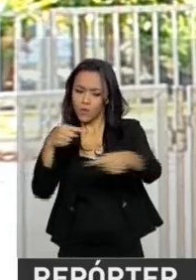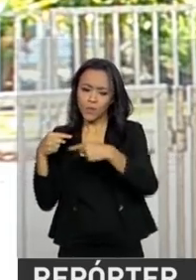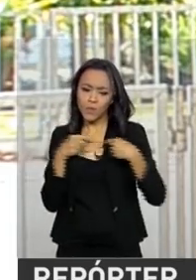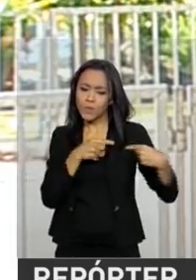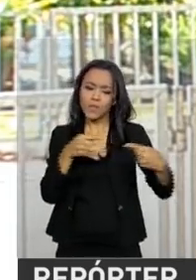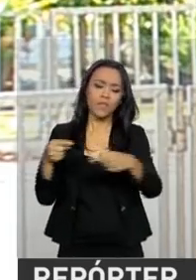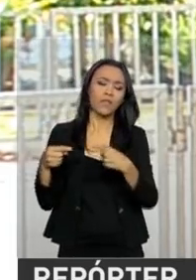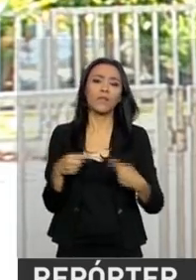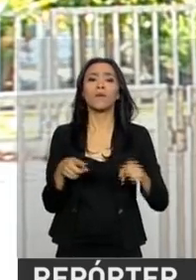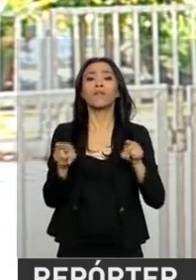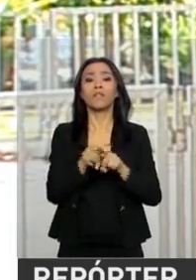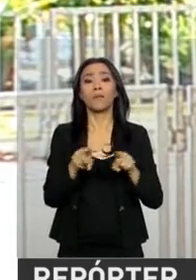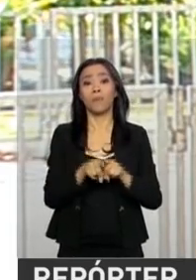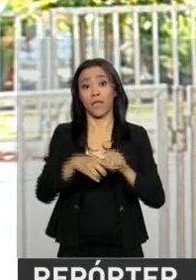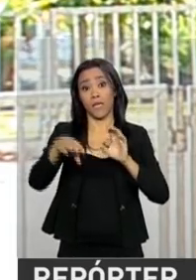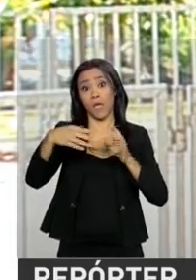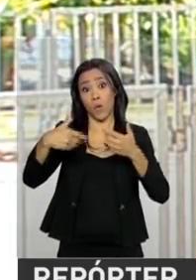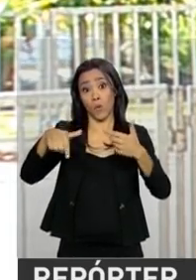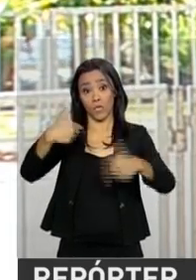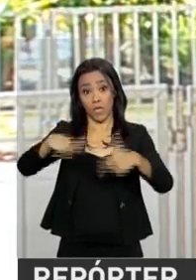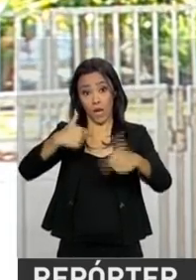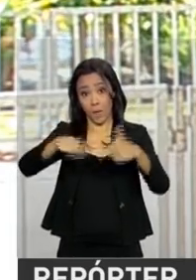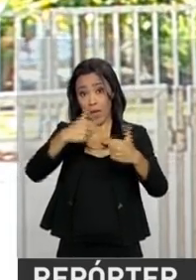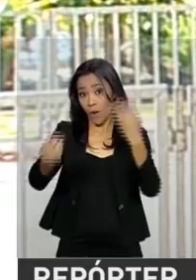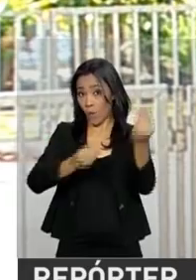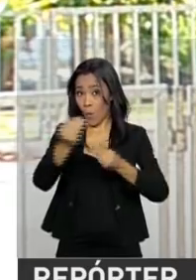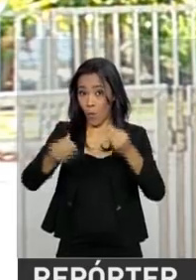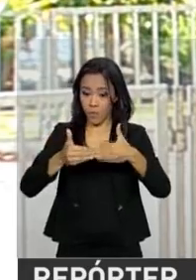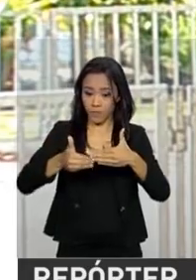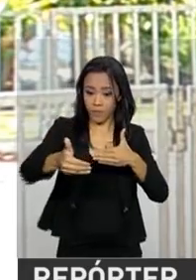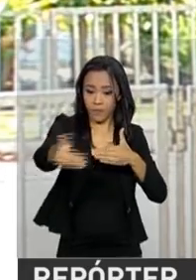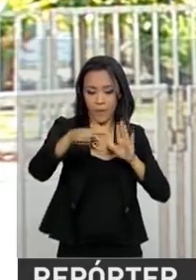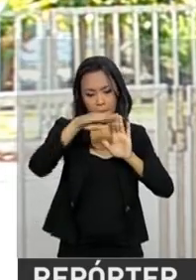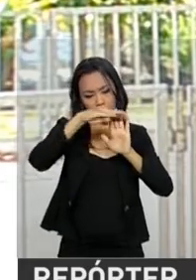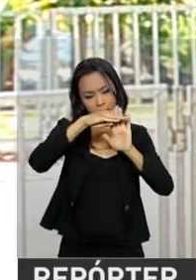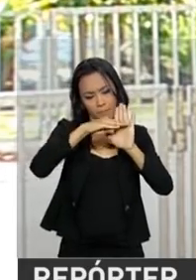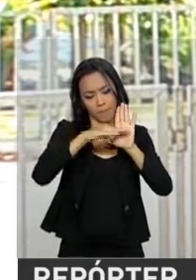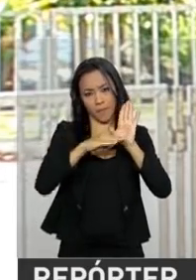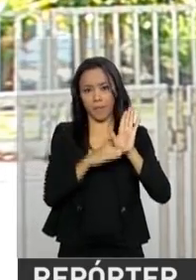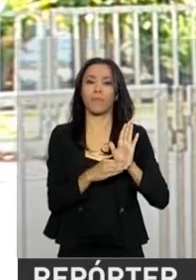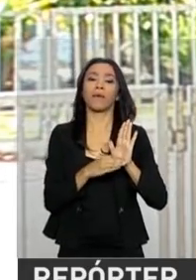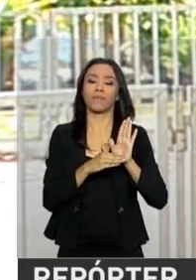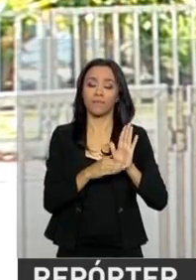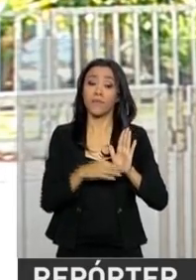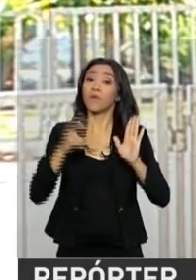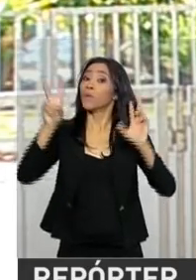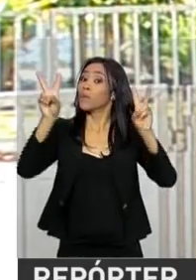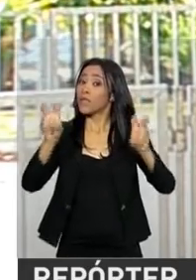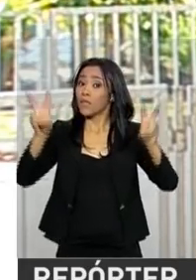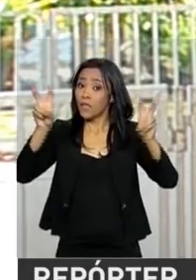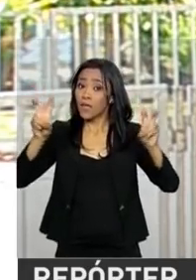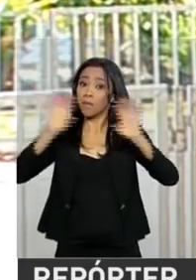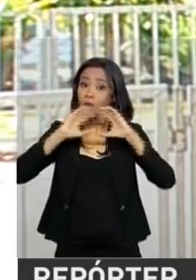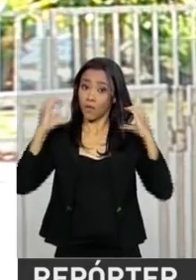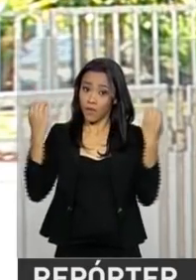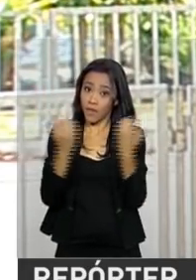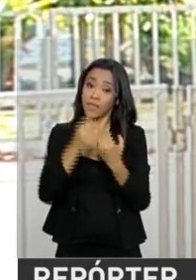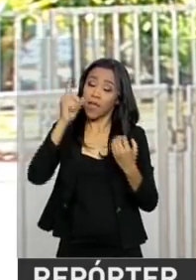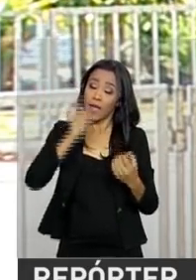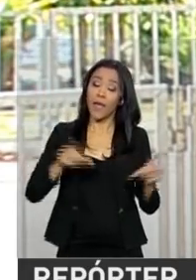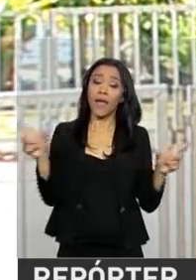Brasília que estabelece o plano de trabalho da organização para os próximos anos o tema da conferência é a